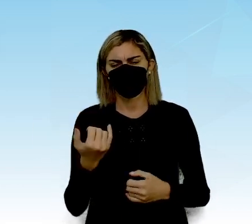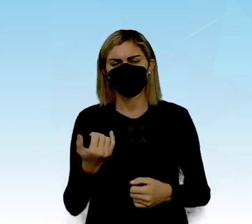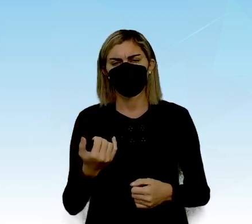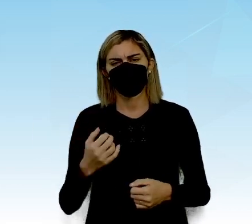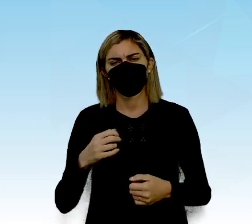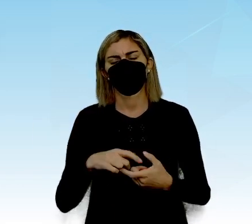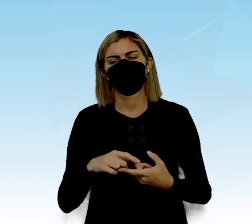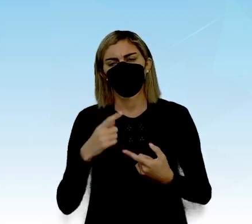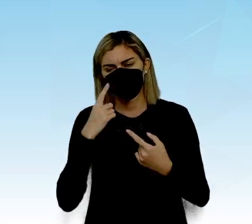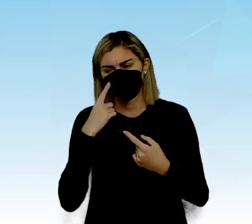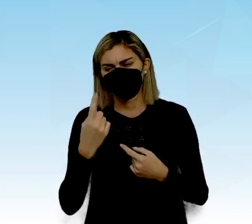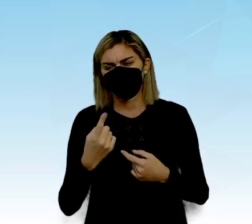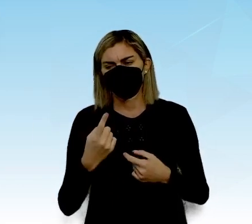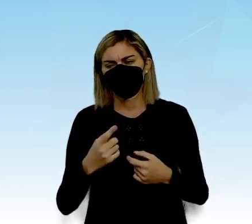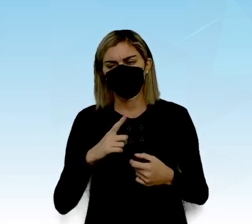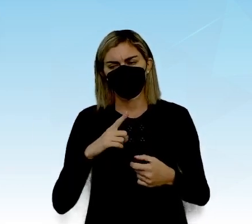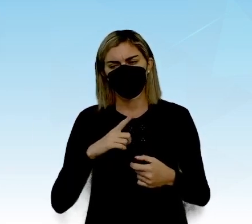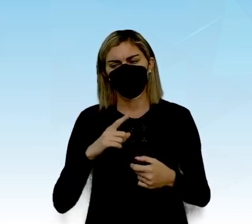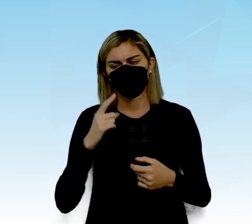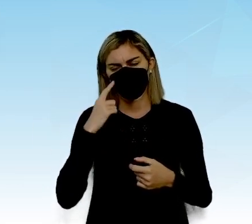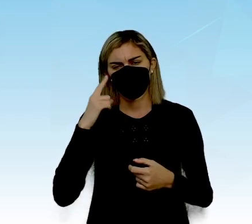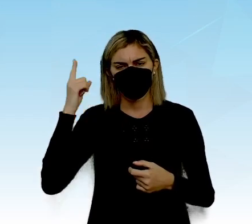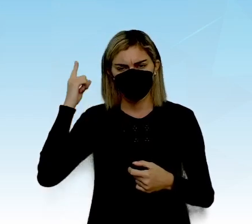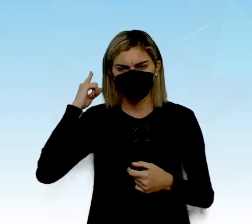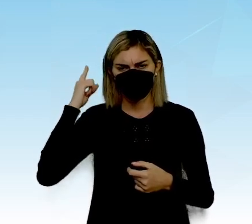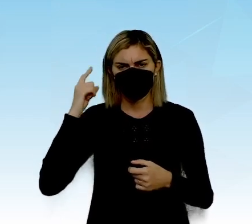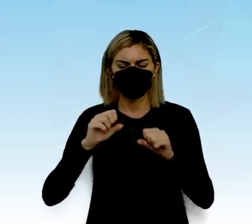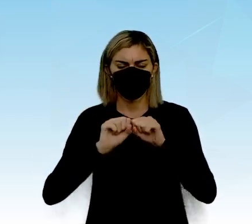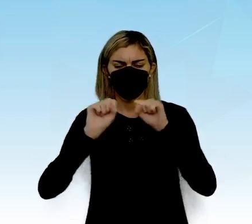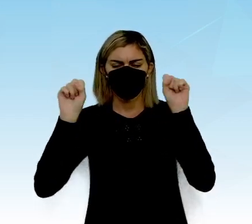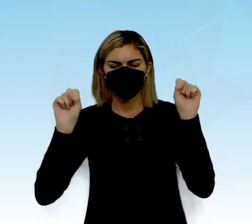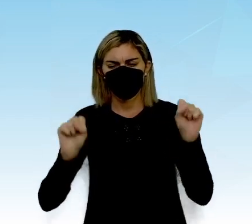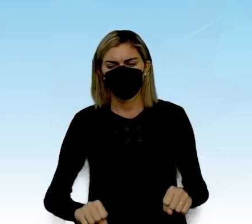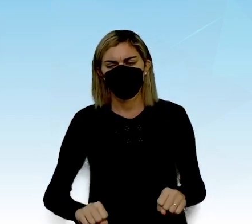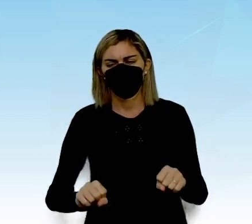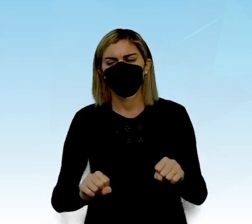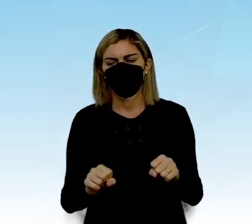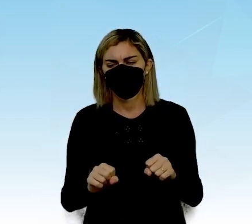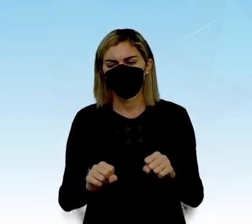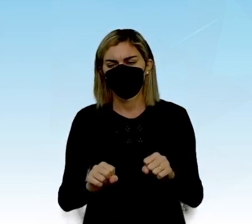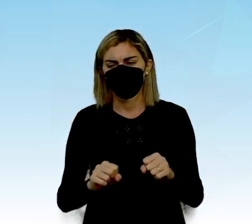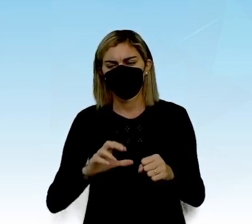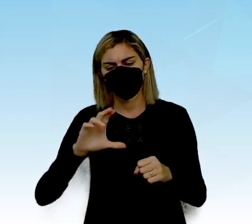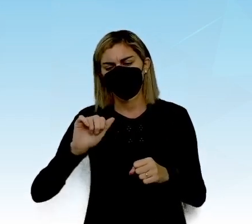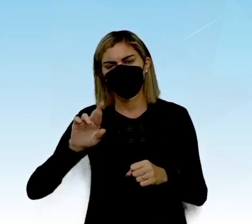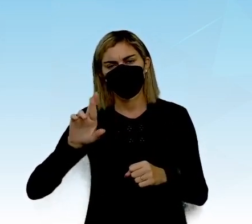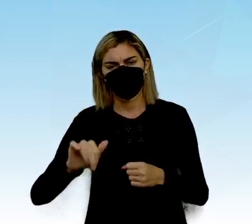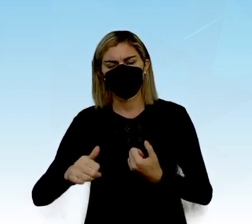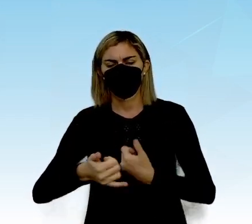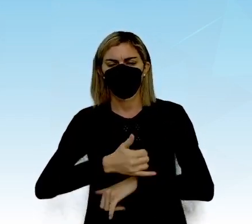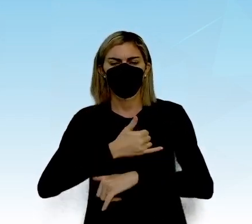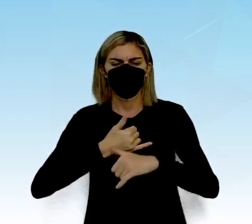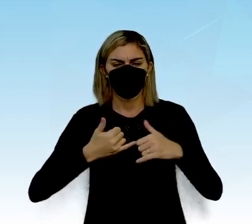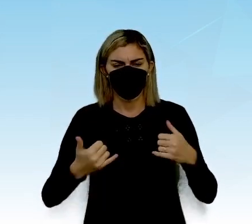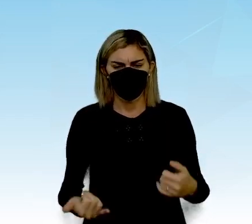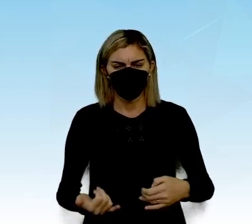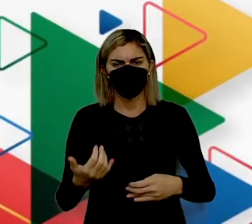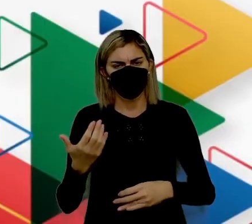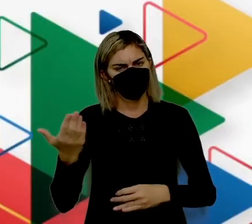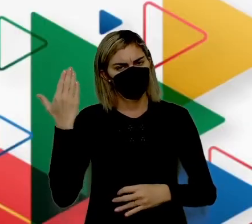eletrostática. Aqui, ó, no sistema, pronto, cargas elétricas. Isso